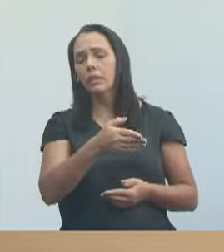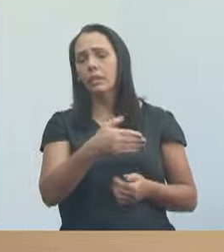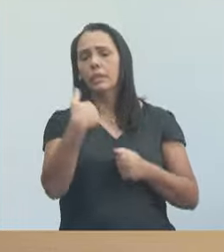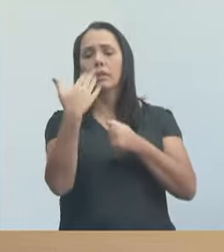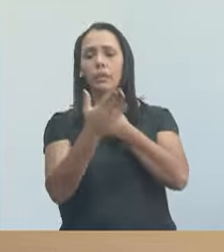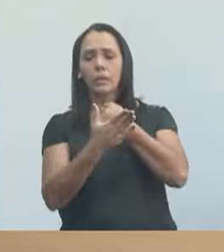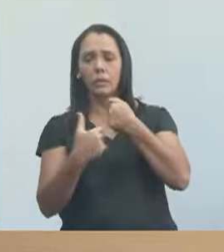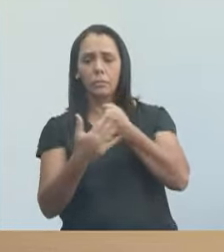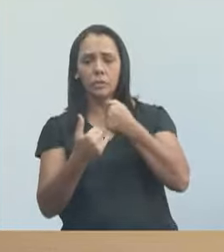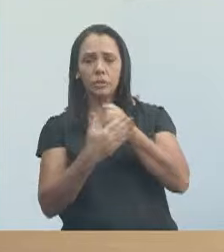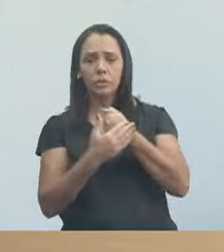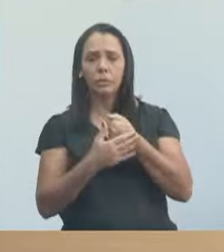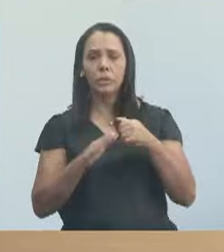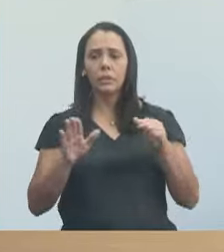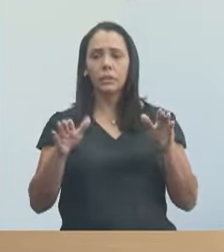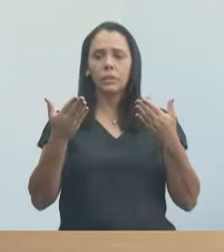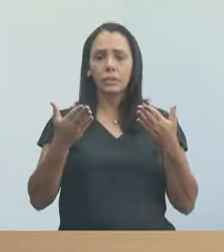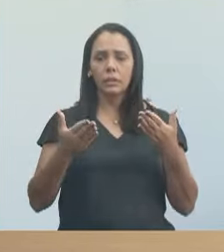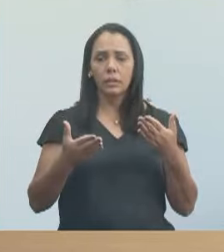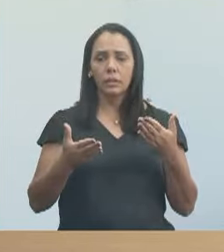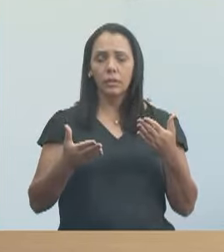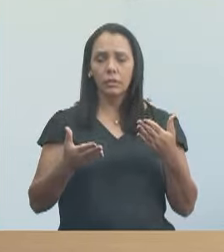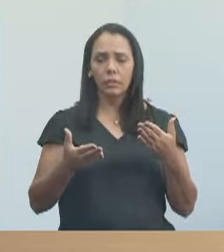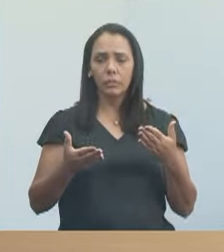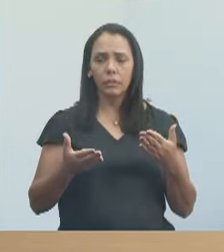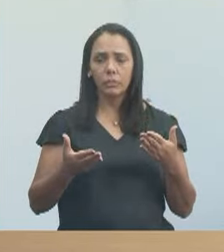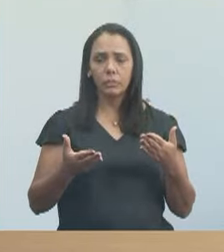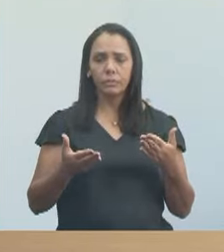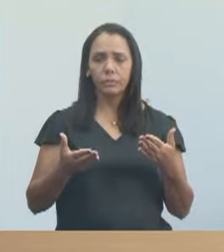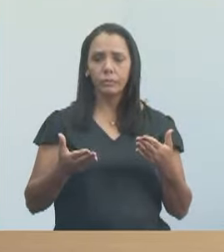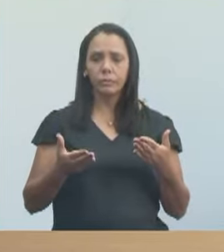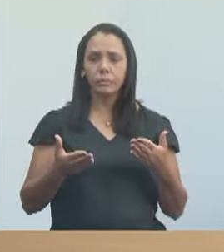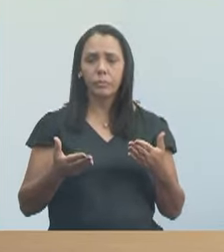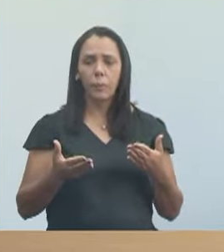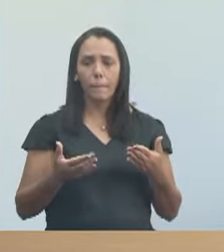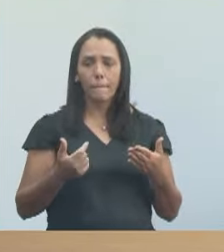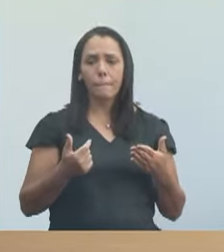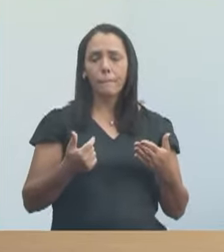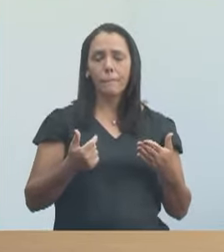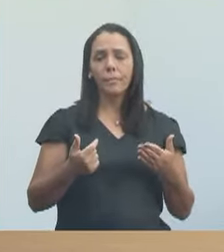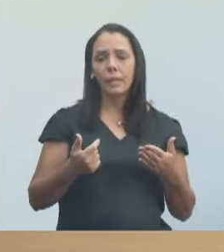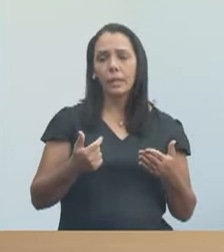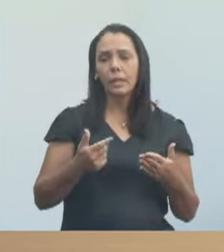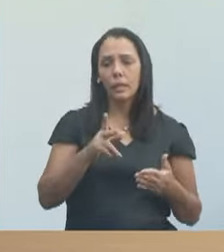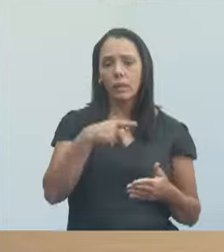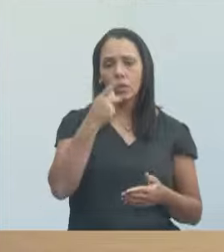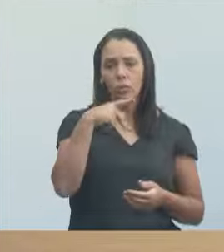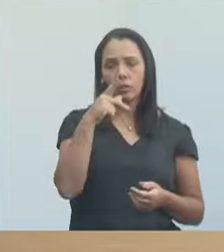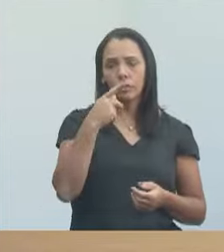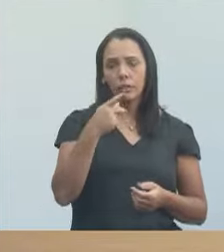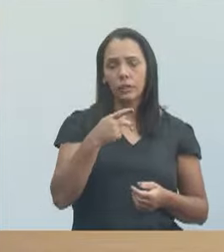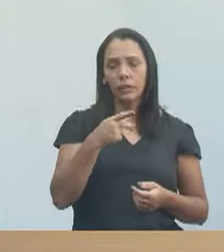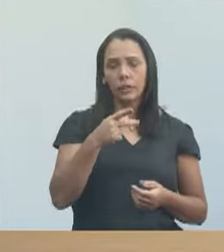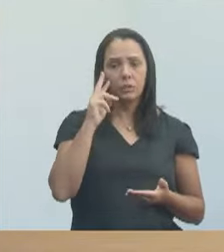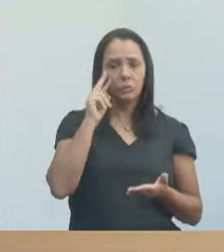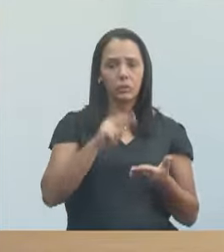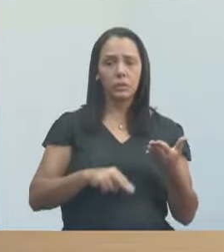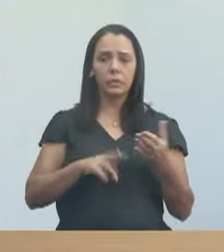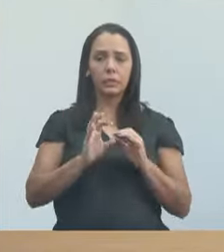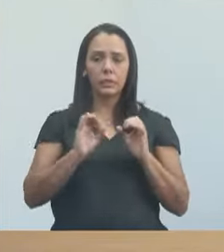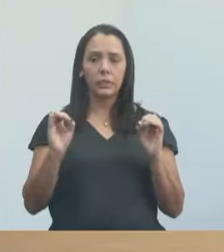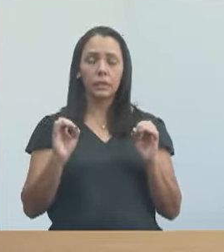Então, como sempre eu estou fugindo um pouco aqui do script, digamos assim, né? Do que a gente tem que fazer,